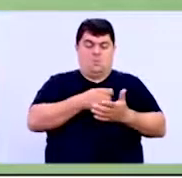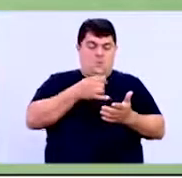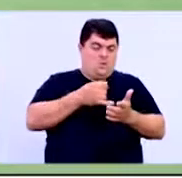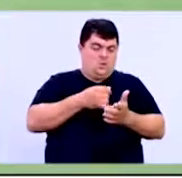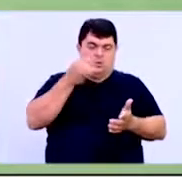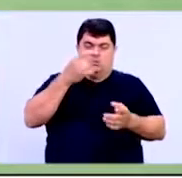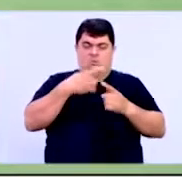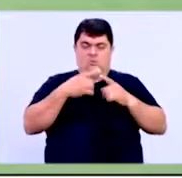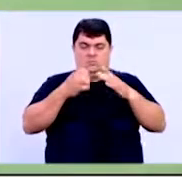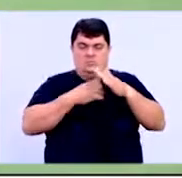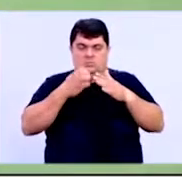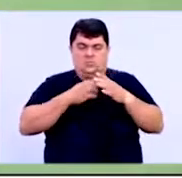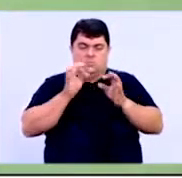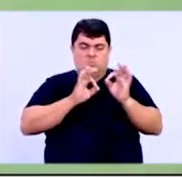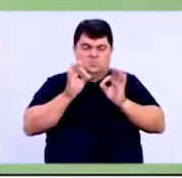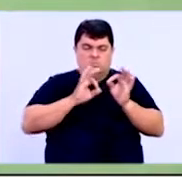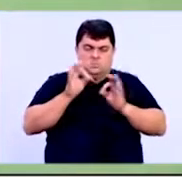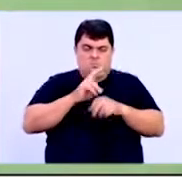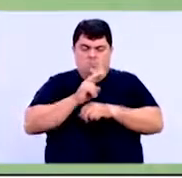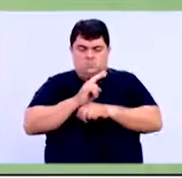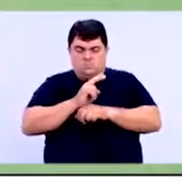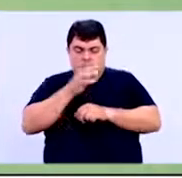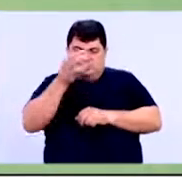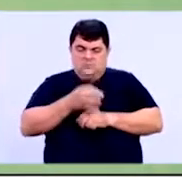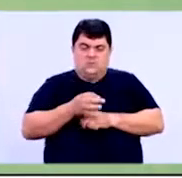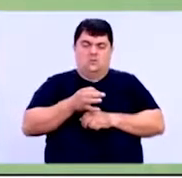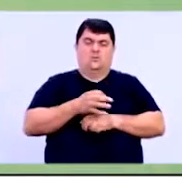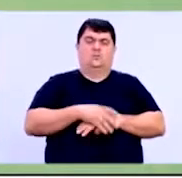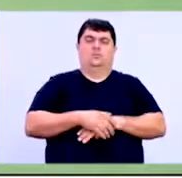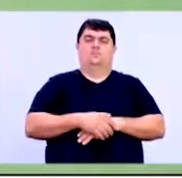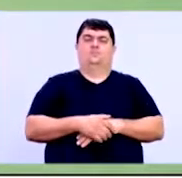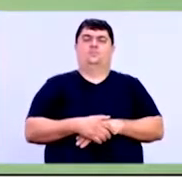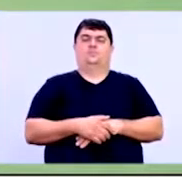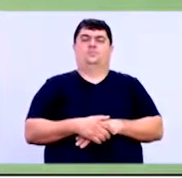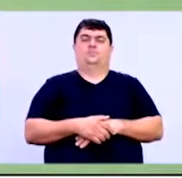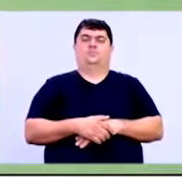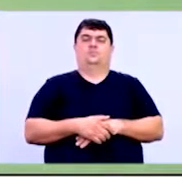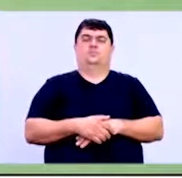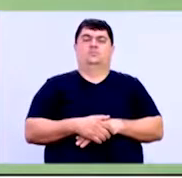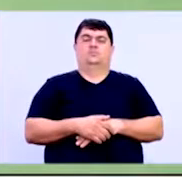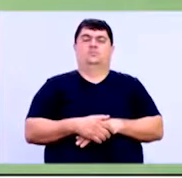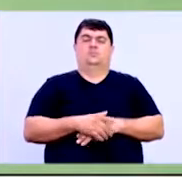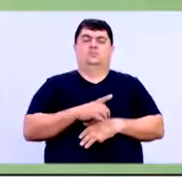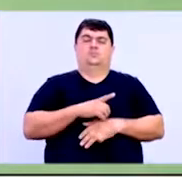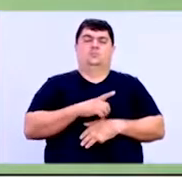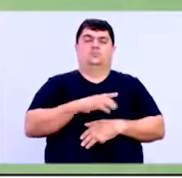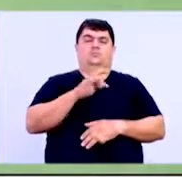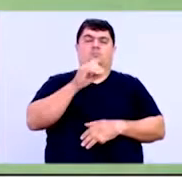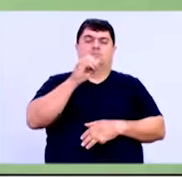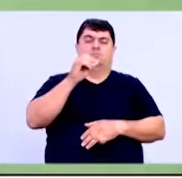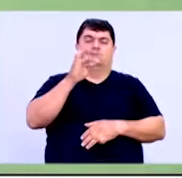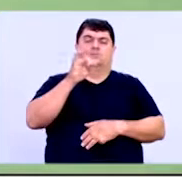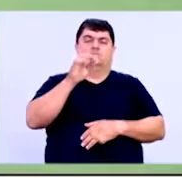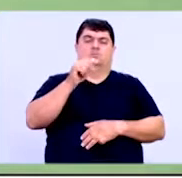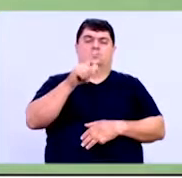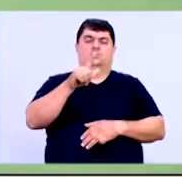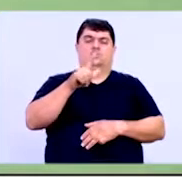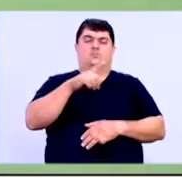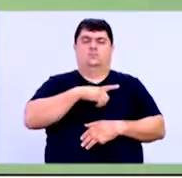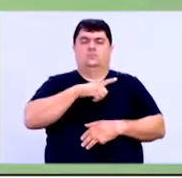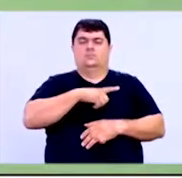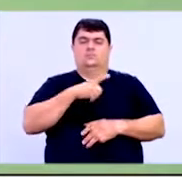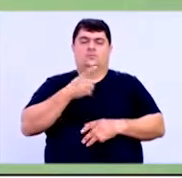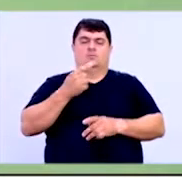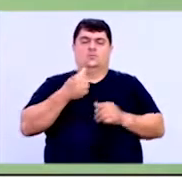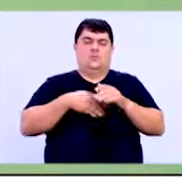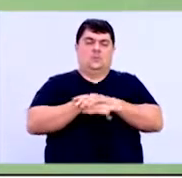empresa bem controlada, né, professora? Não tomamos dinheiro emprestado do banco. E temos um total de saídas do mês